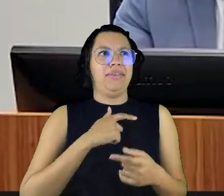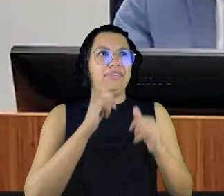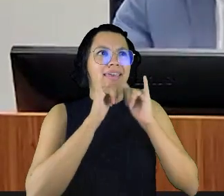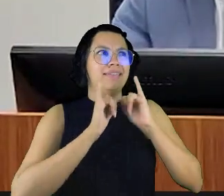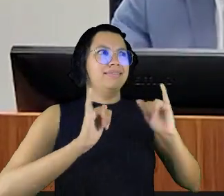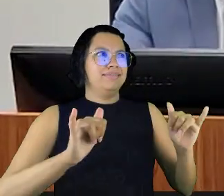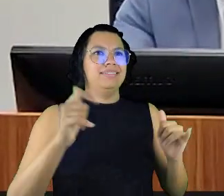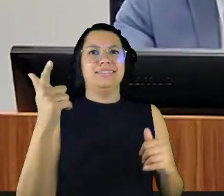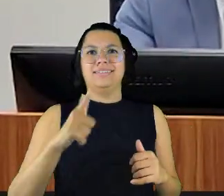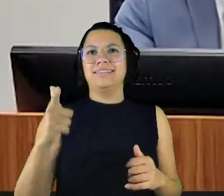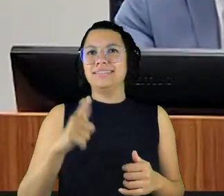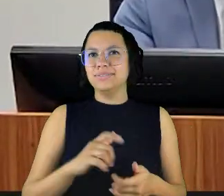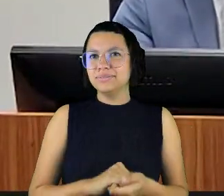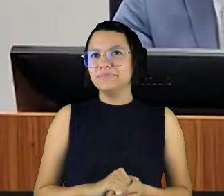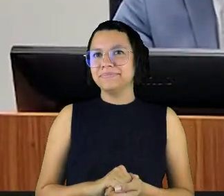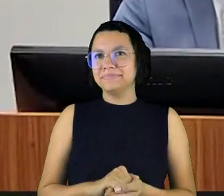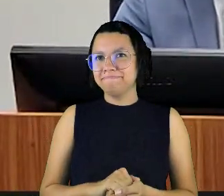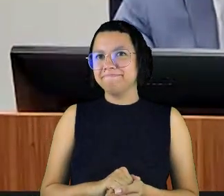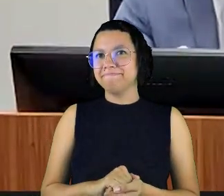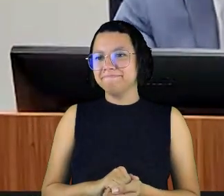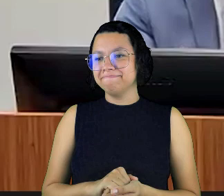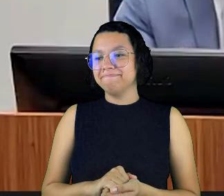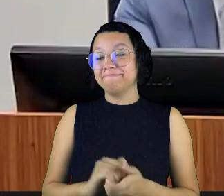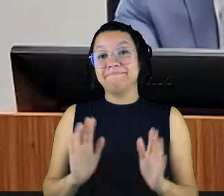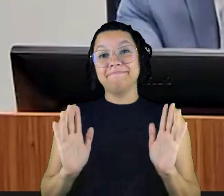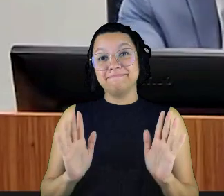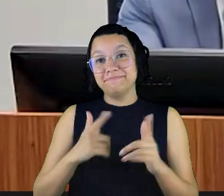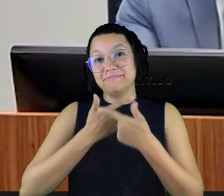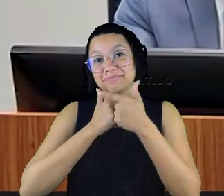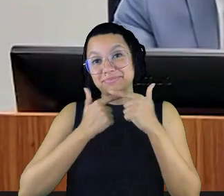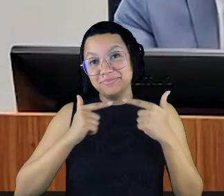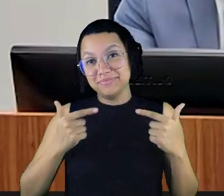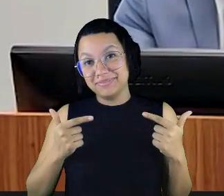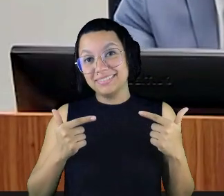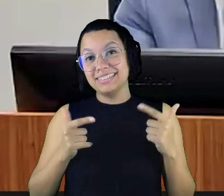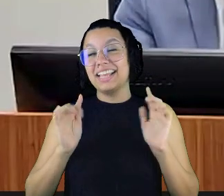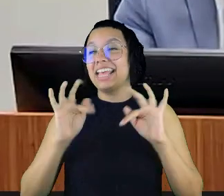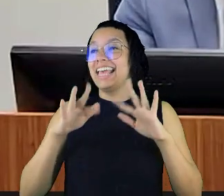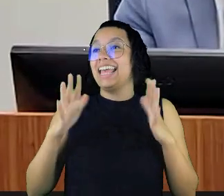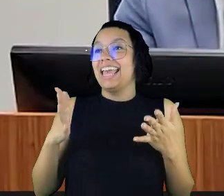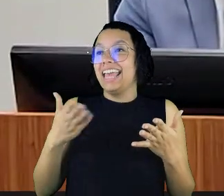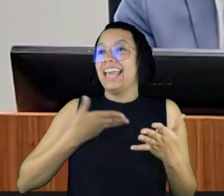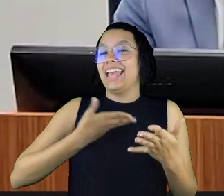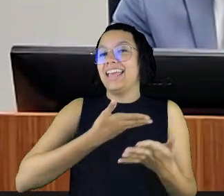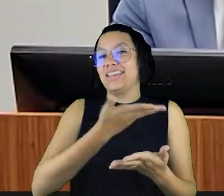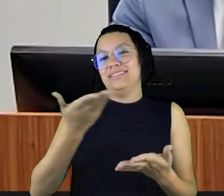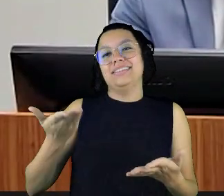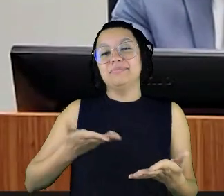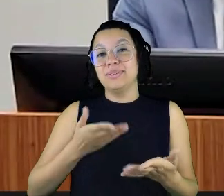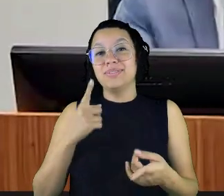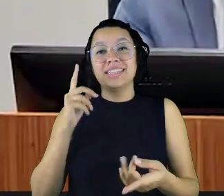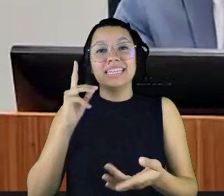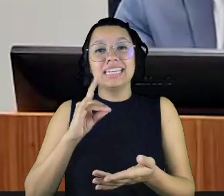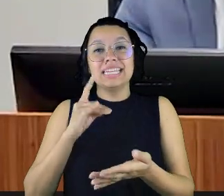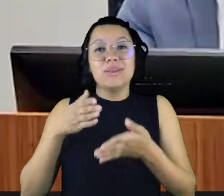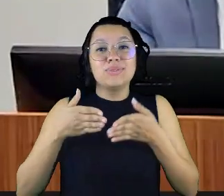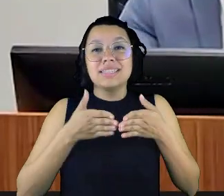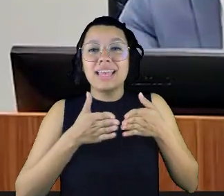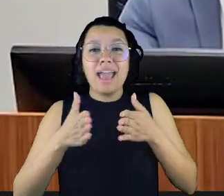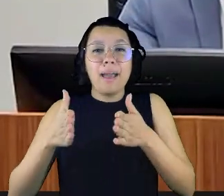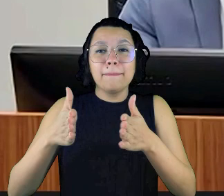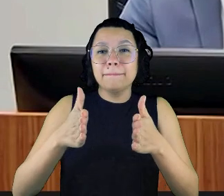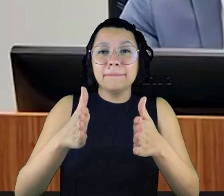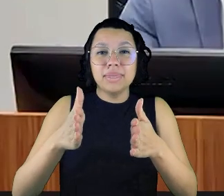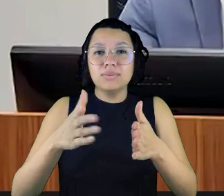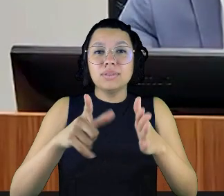Mas, enfim, o fato, meus caros, é que os caminhos definidos pela lei são